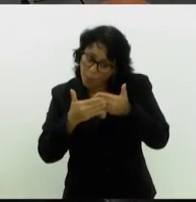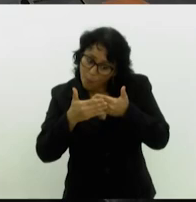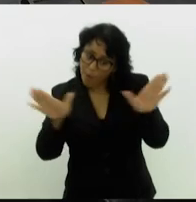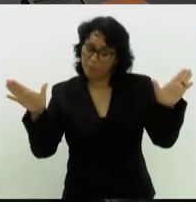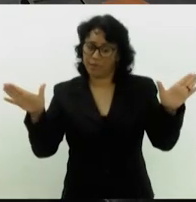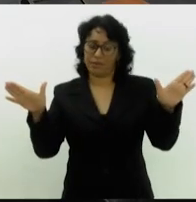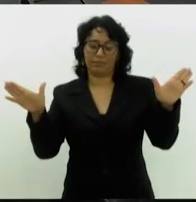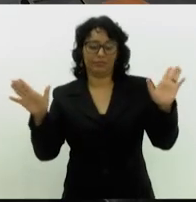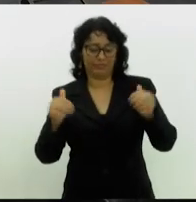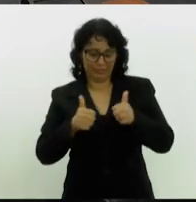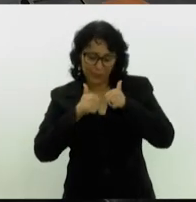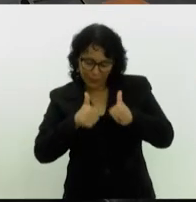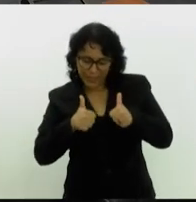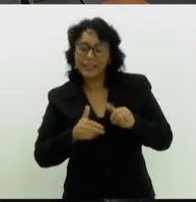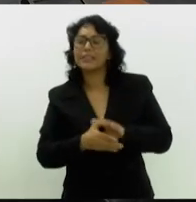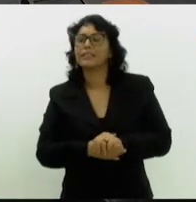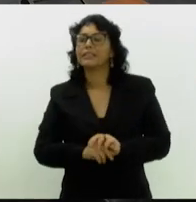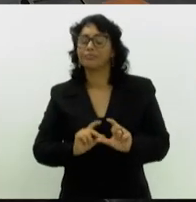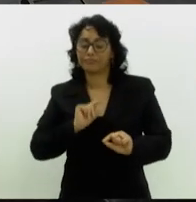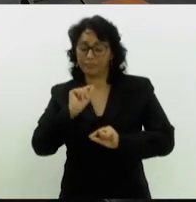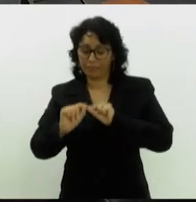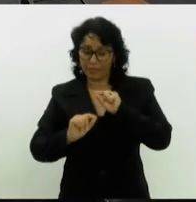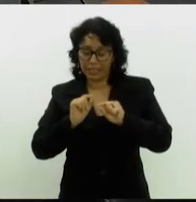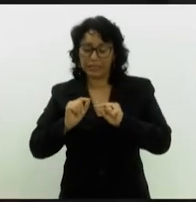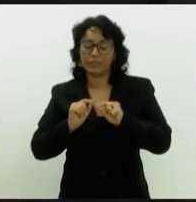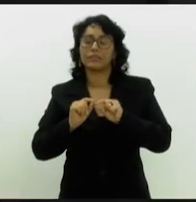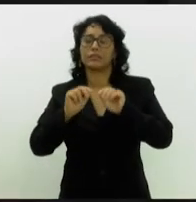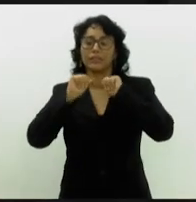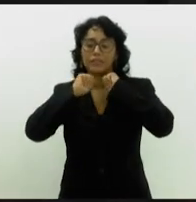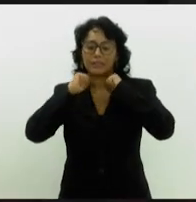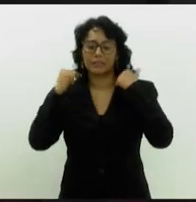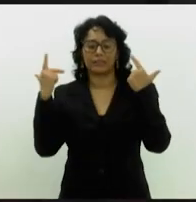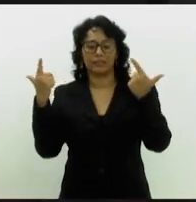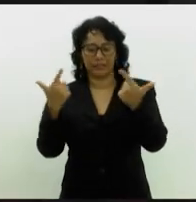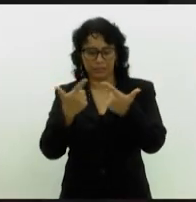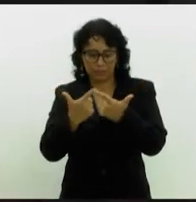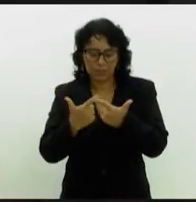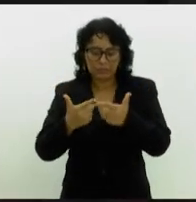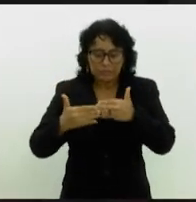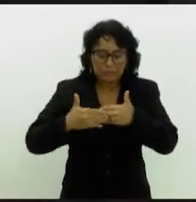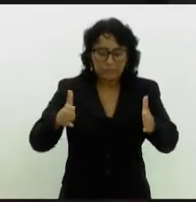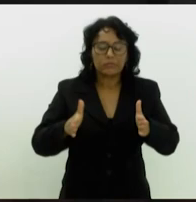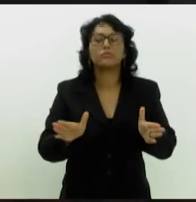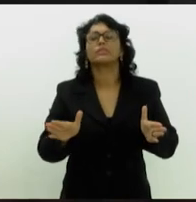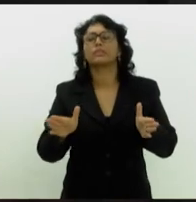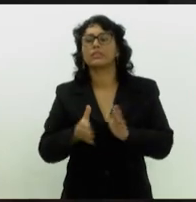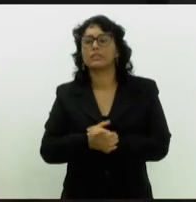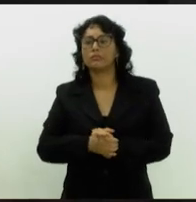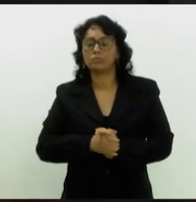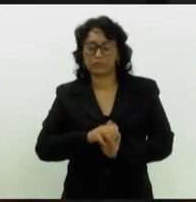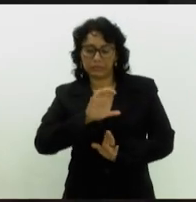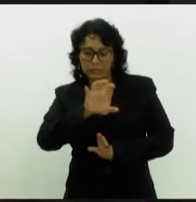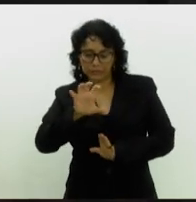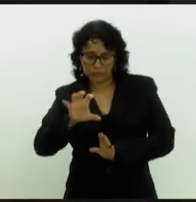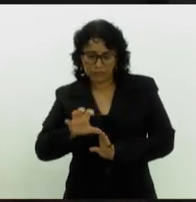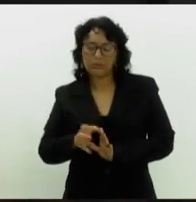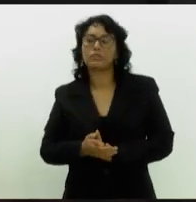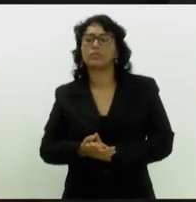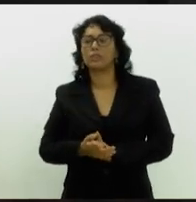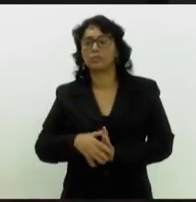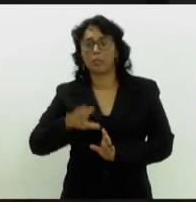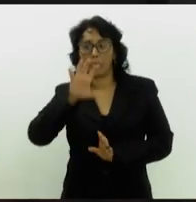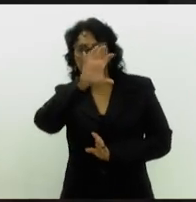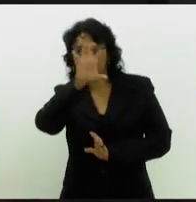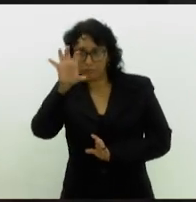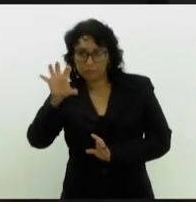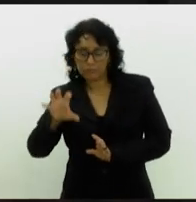mais um mecanismo da nossa Assembleia Legislativa que já há em todo em quase todas as assembleias legislativas do Brasil